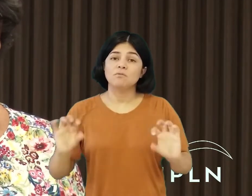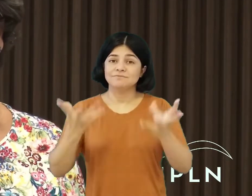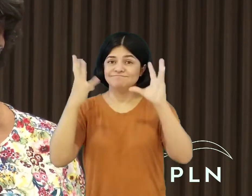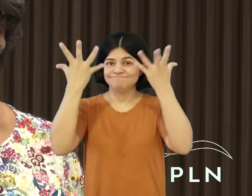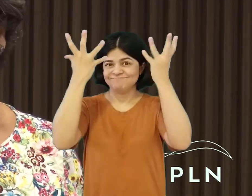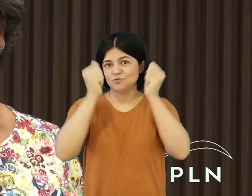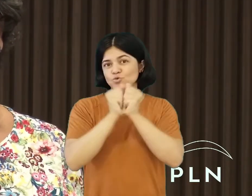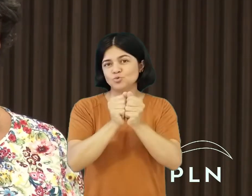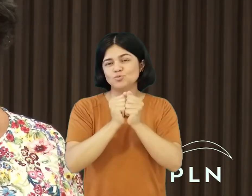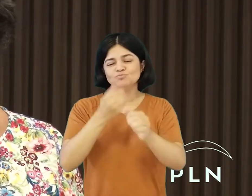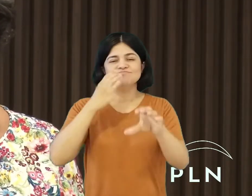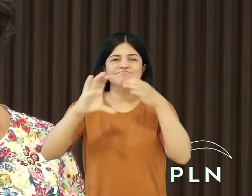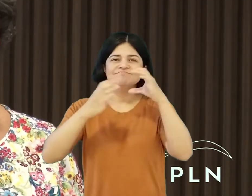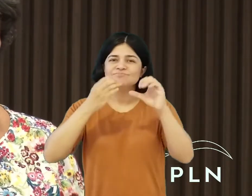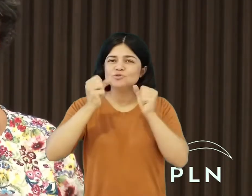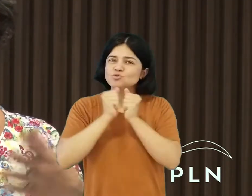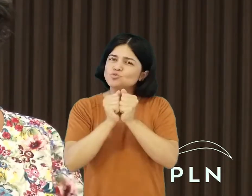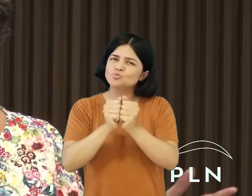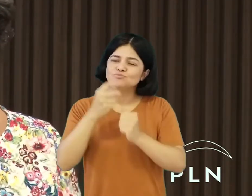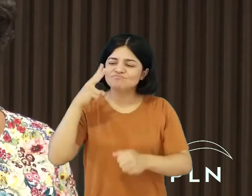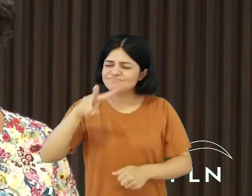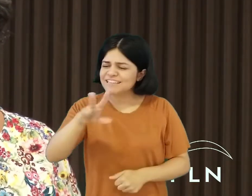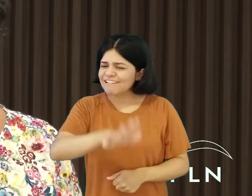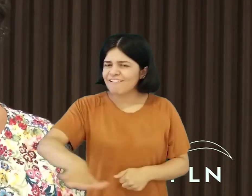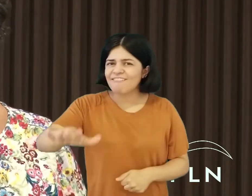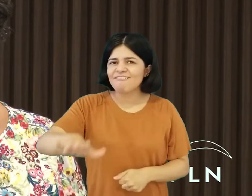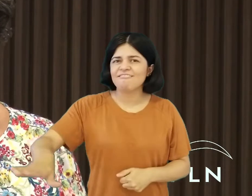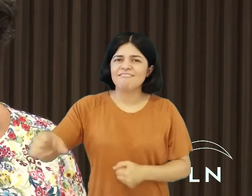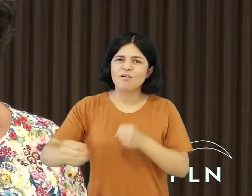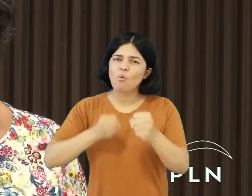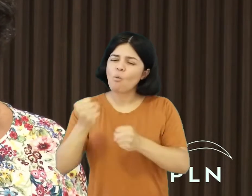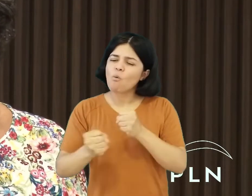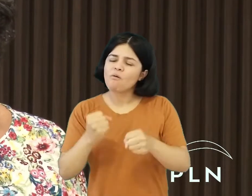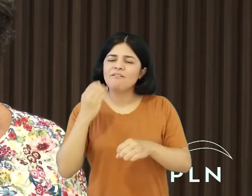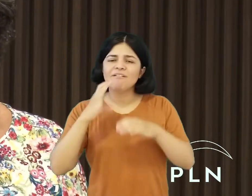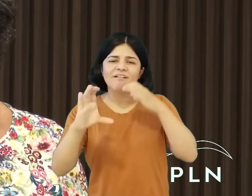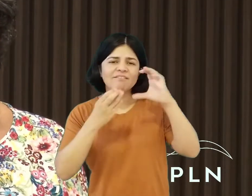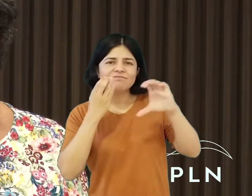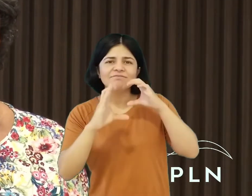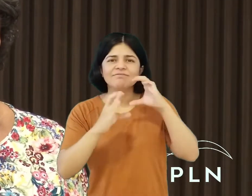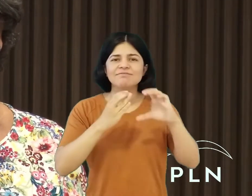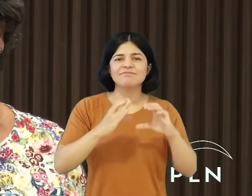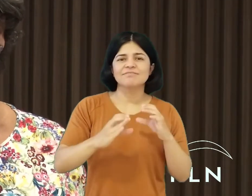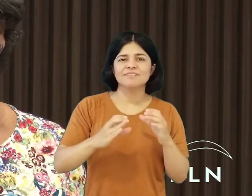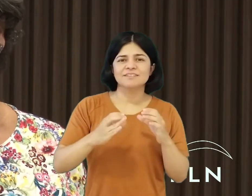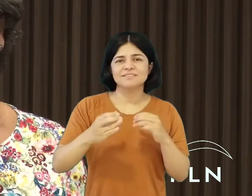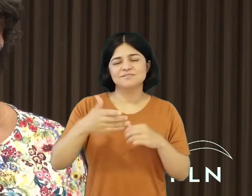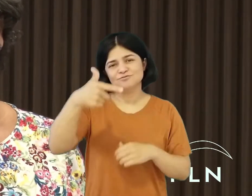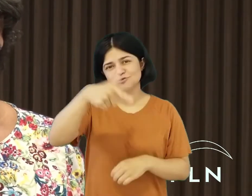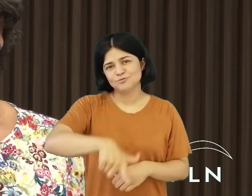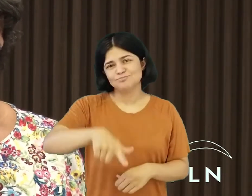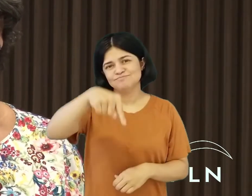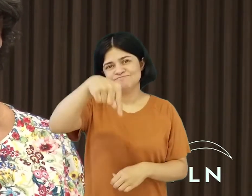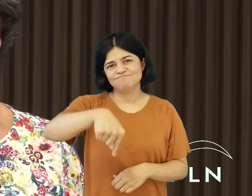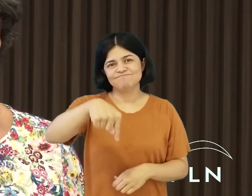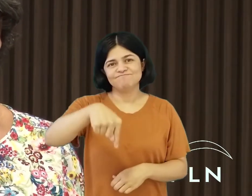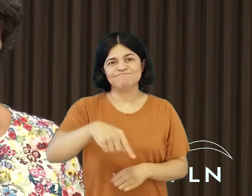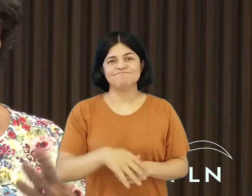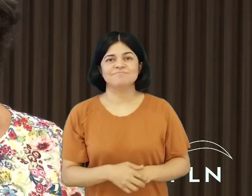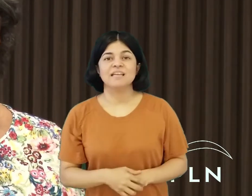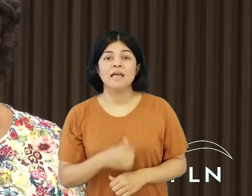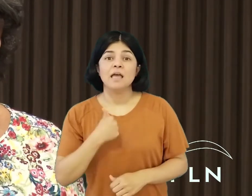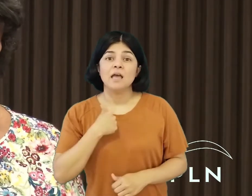Cantando juntos com as crianças, vendo as crianças cantando todos juntos aqui de novo. E eu